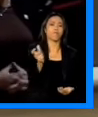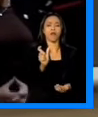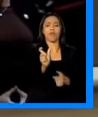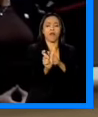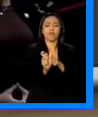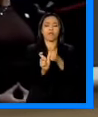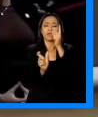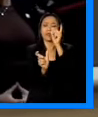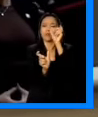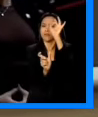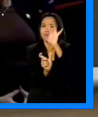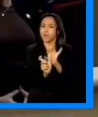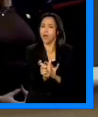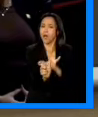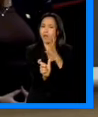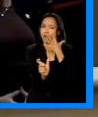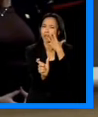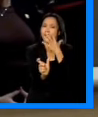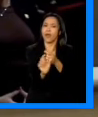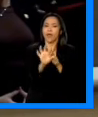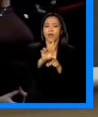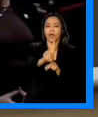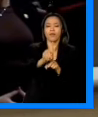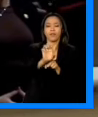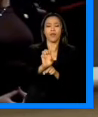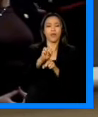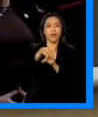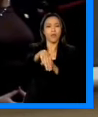muita atenção a ela: democracia.